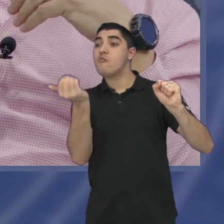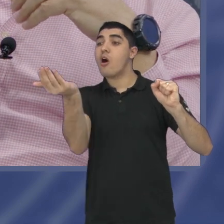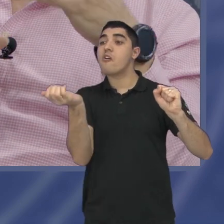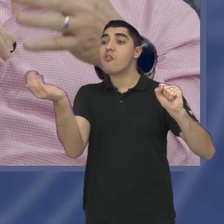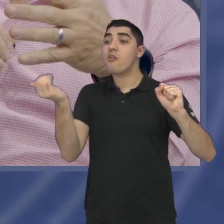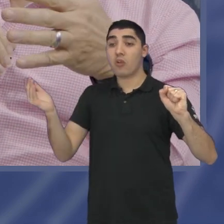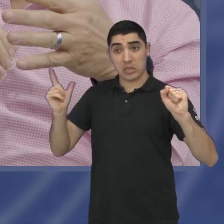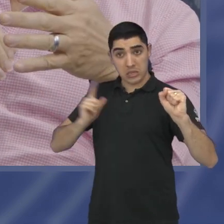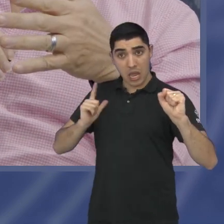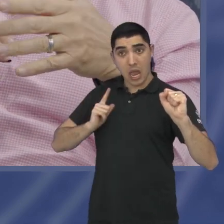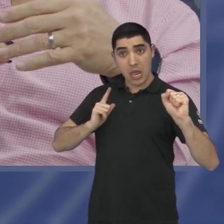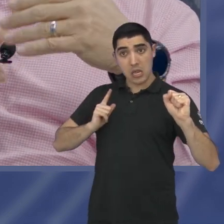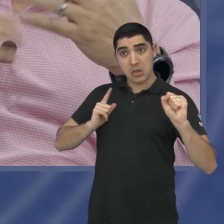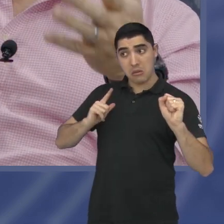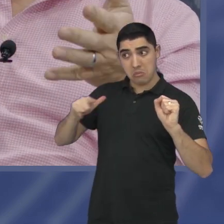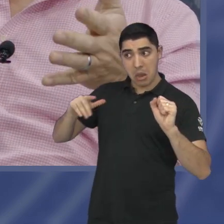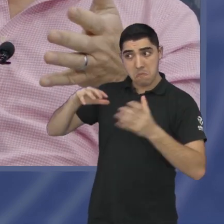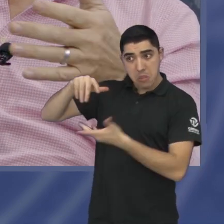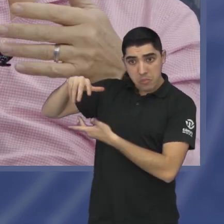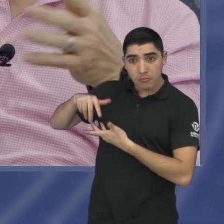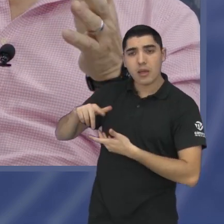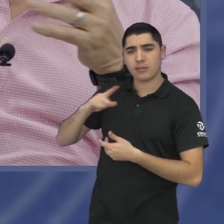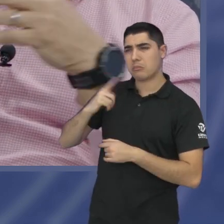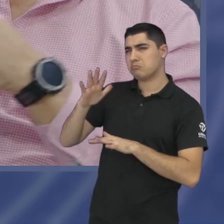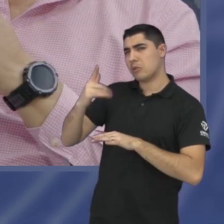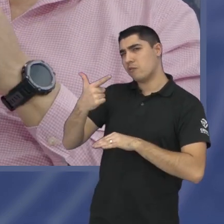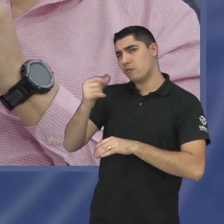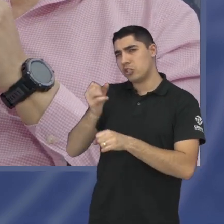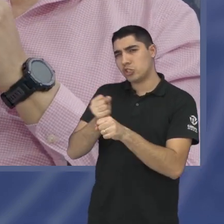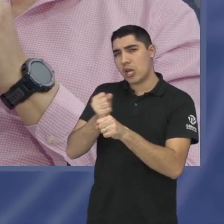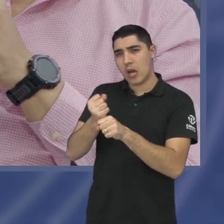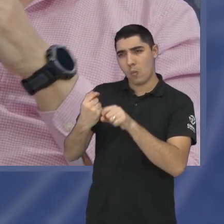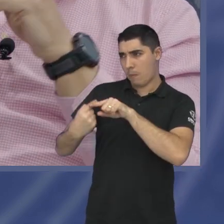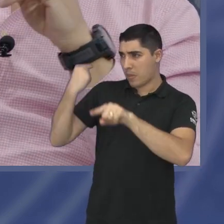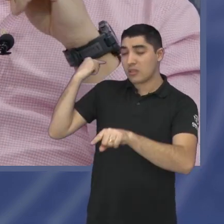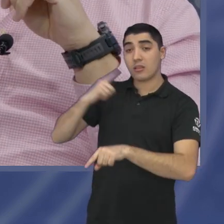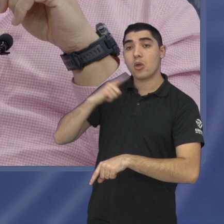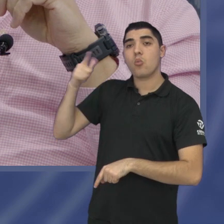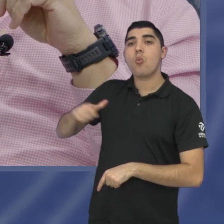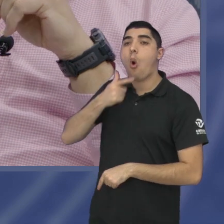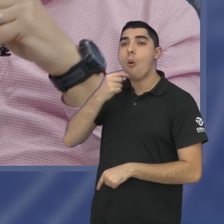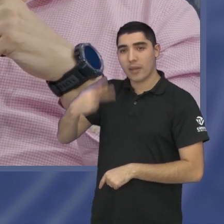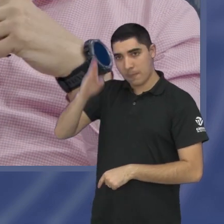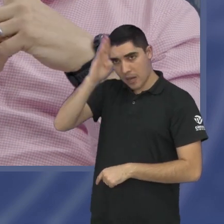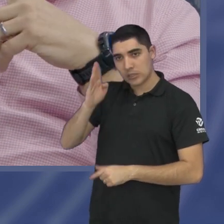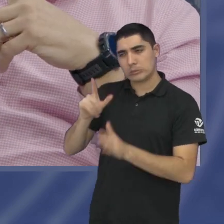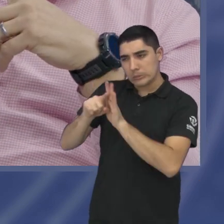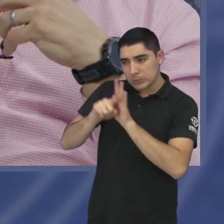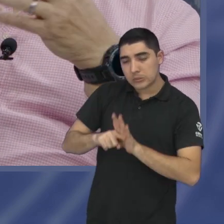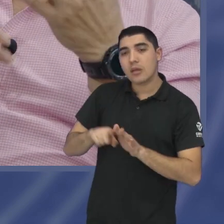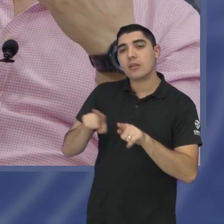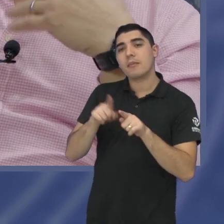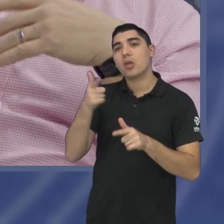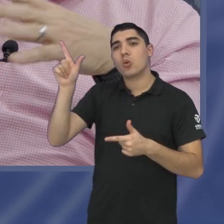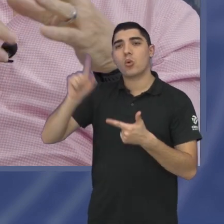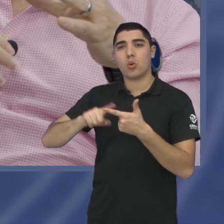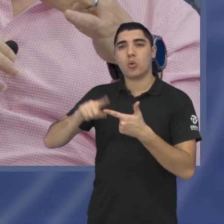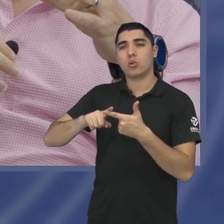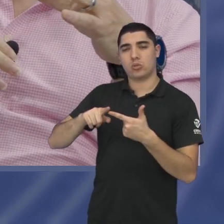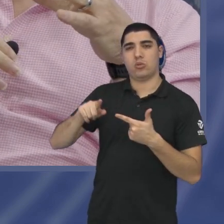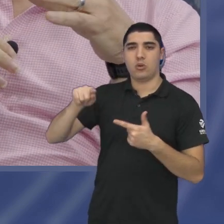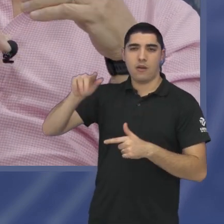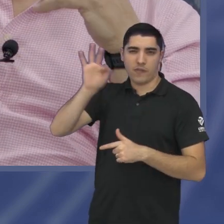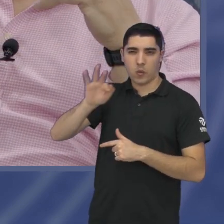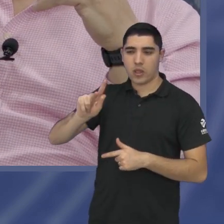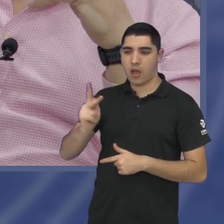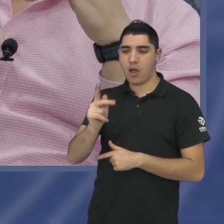orientou o primeiro mestrado e o primeiro doutorado nesse assunto há quase 20 anos atrás. Existe uma busca de sinais de rádio, que era mais ou menos que eu trabalho,